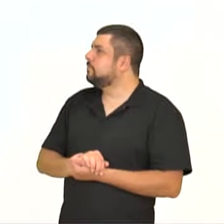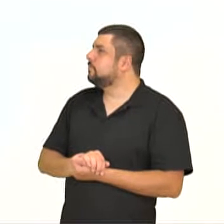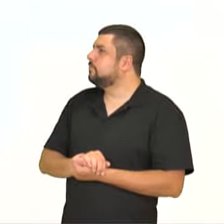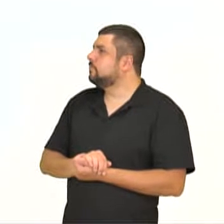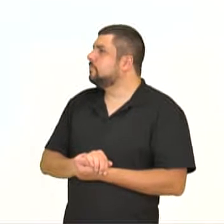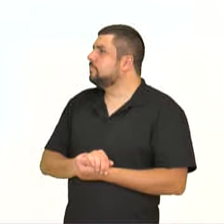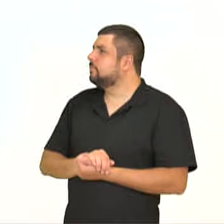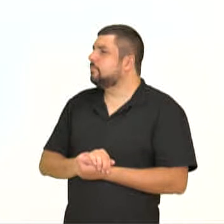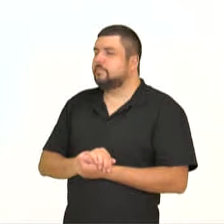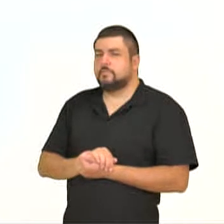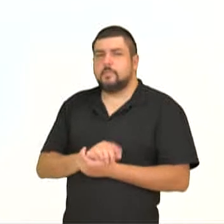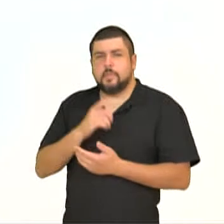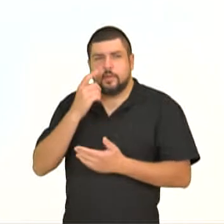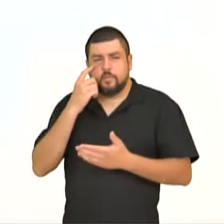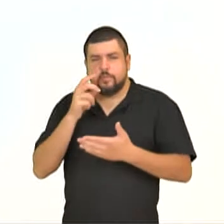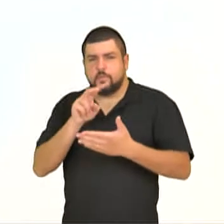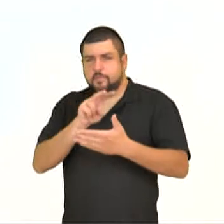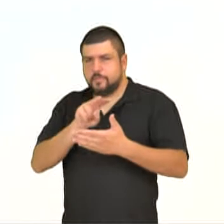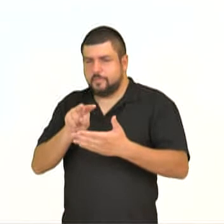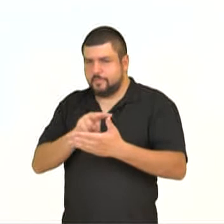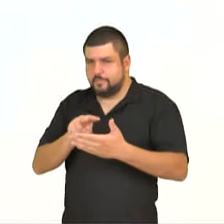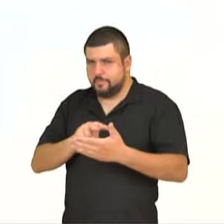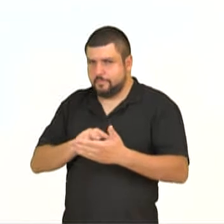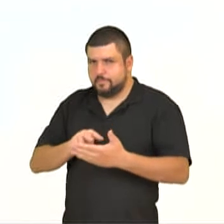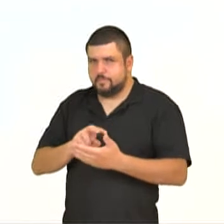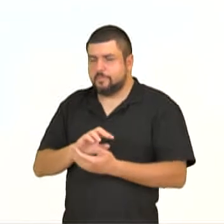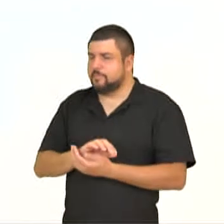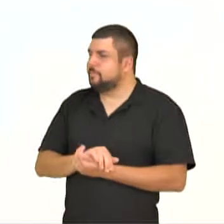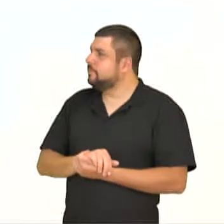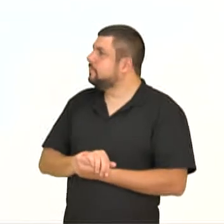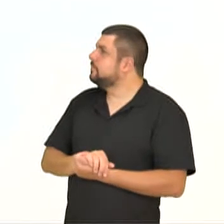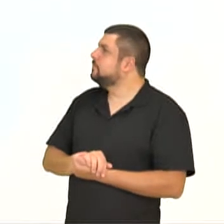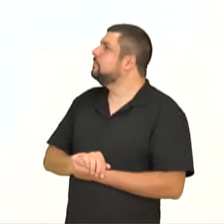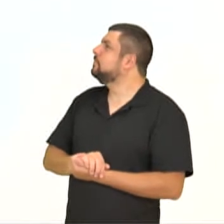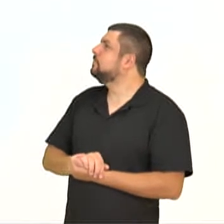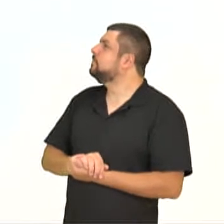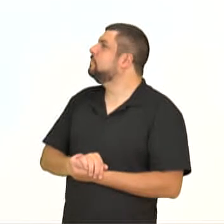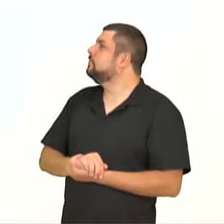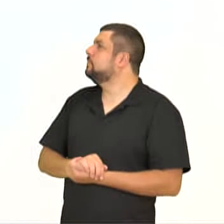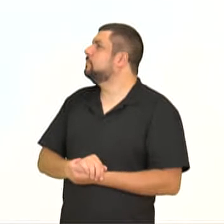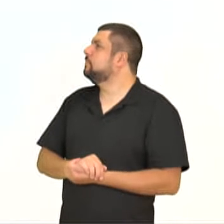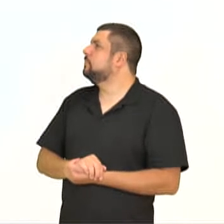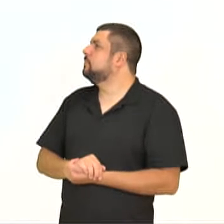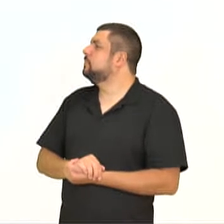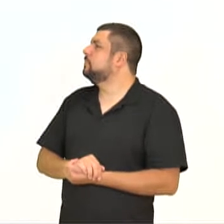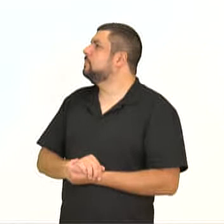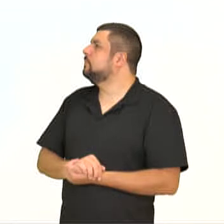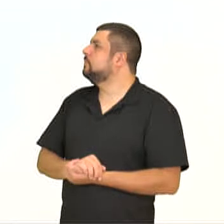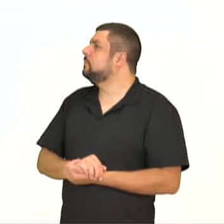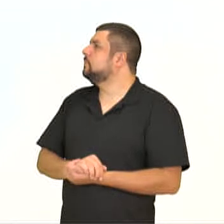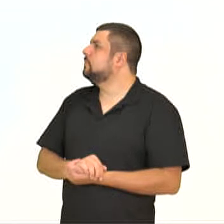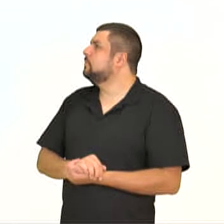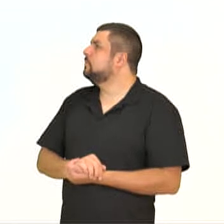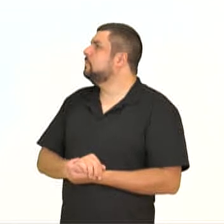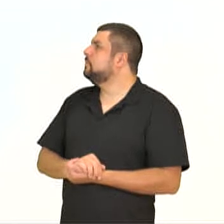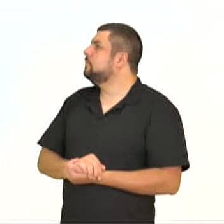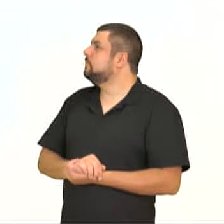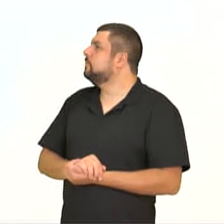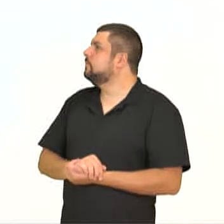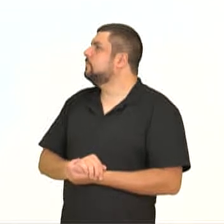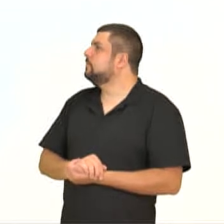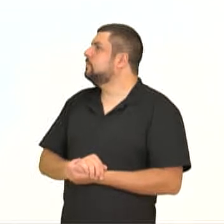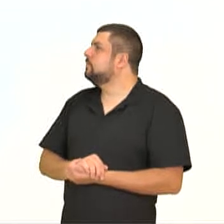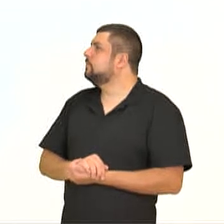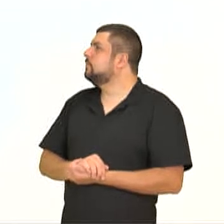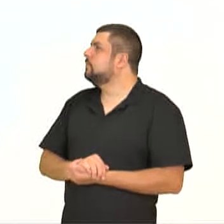Intertextualidad. Vamos a ver qué es. Nuestra comunicación es a través de textos escritos,